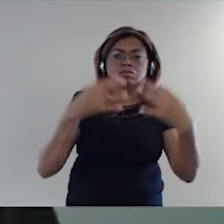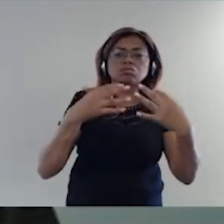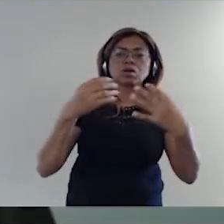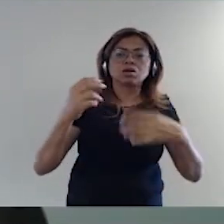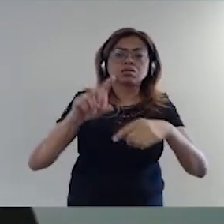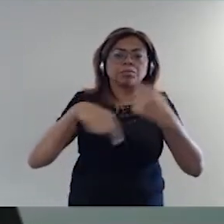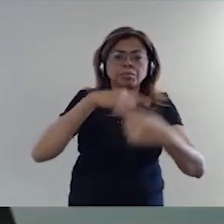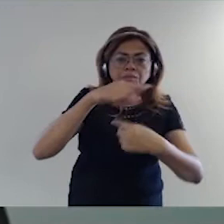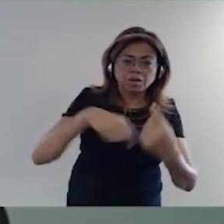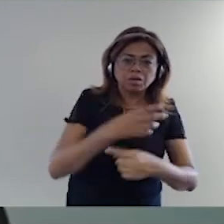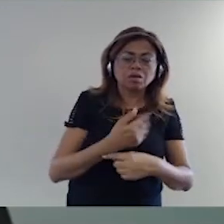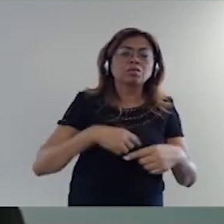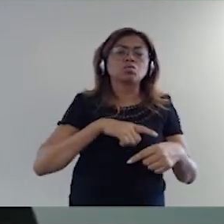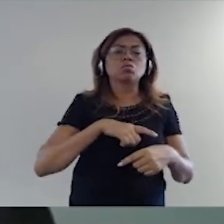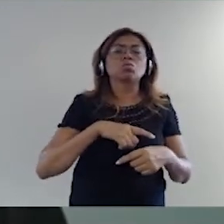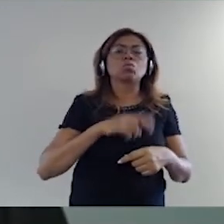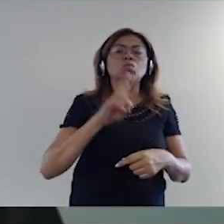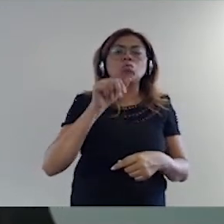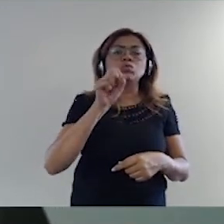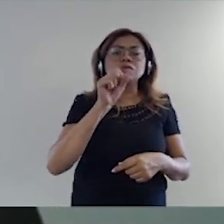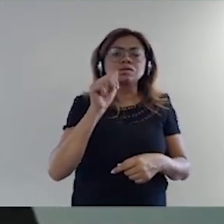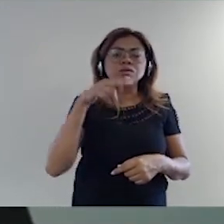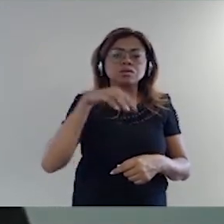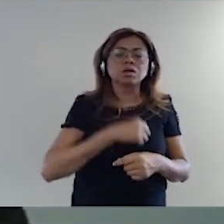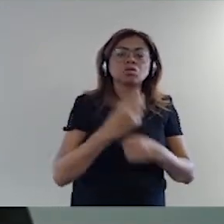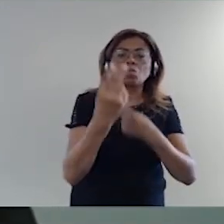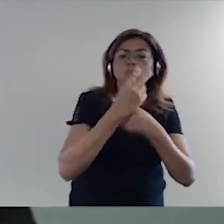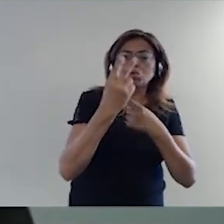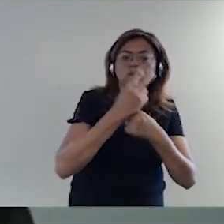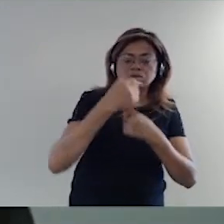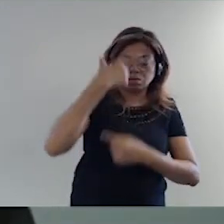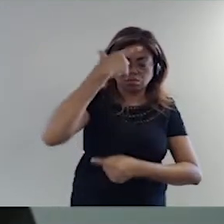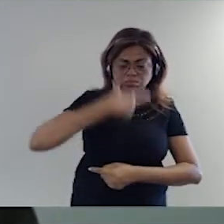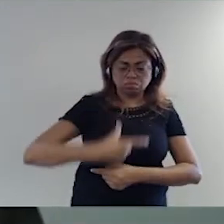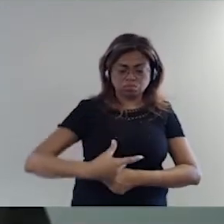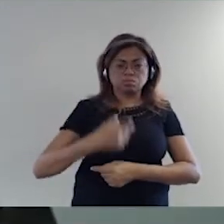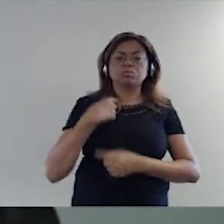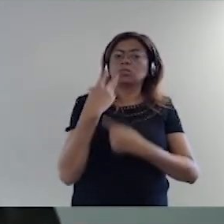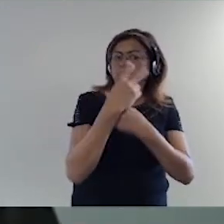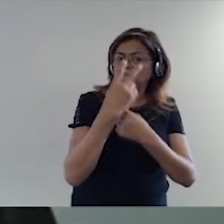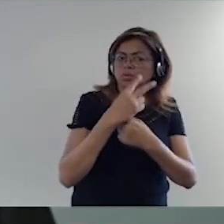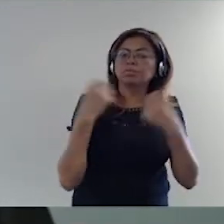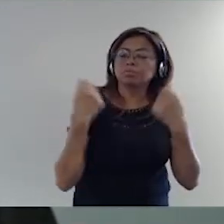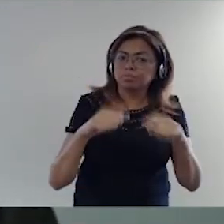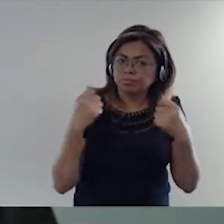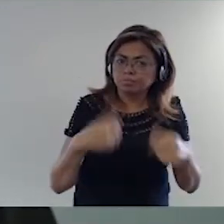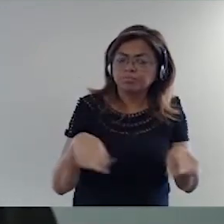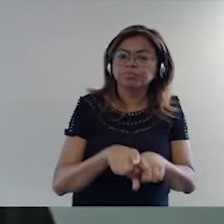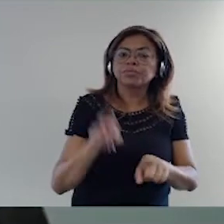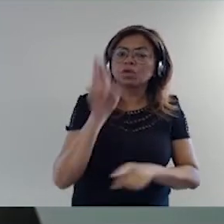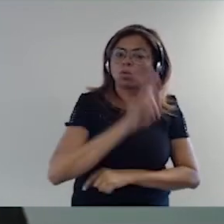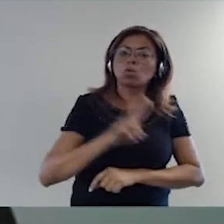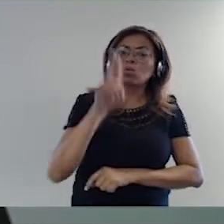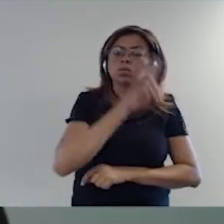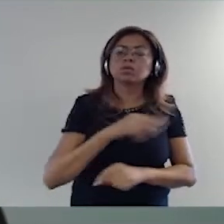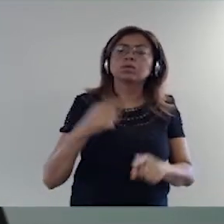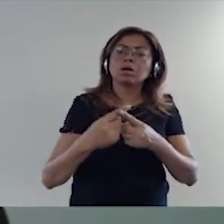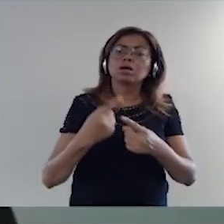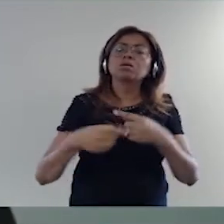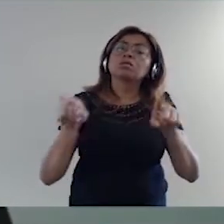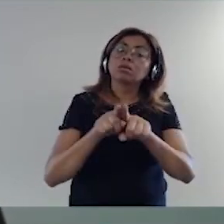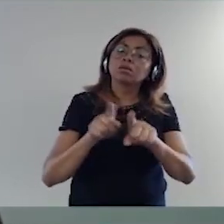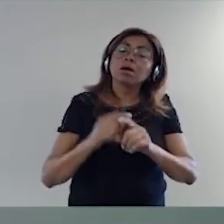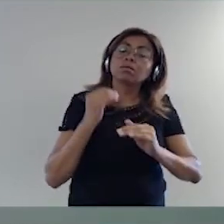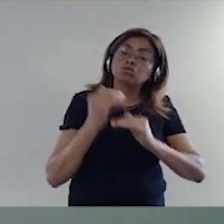a utilização dos EPIs, mas que viabilizem o atendimento, a retomada do atendimento